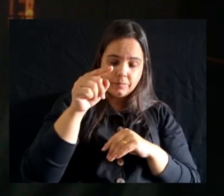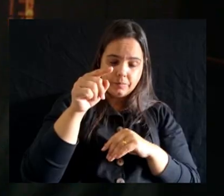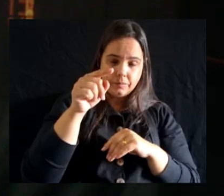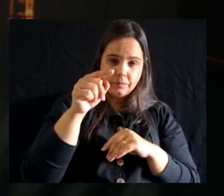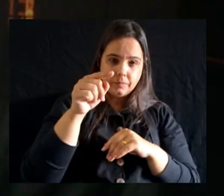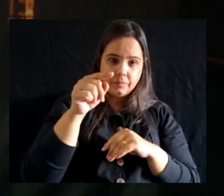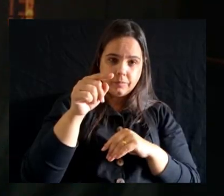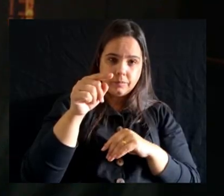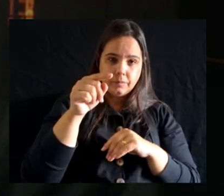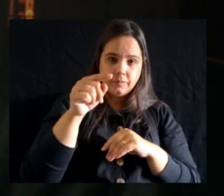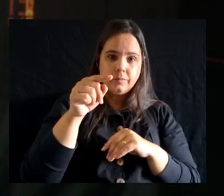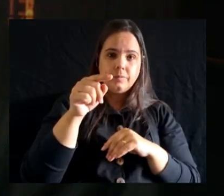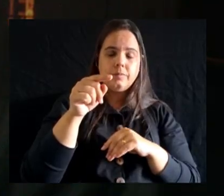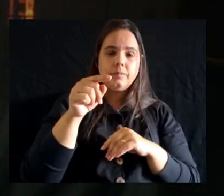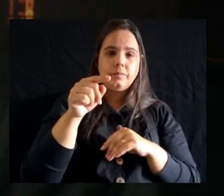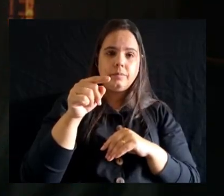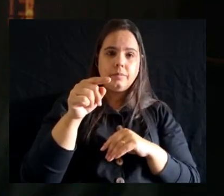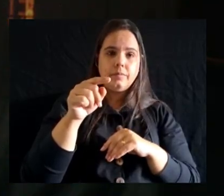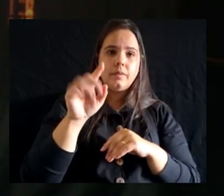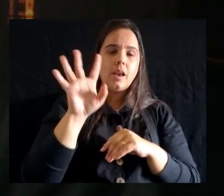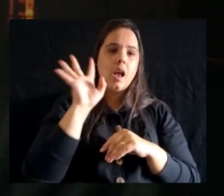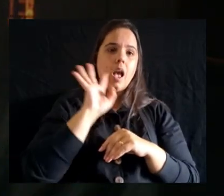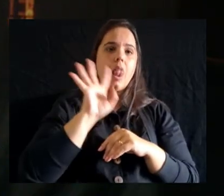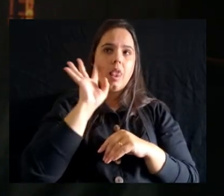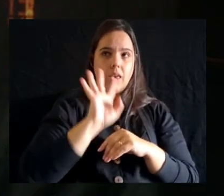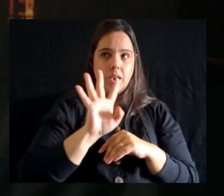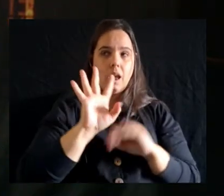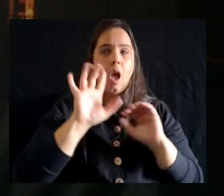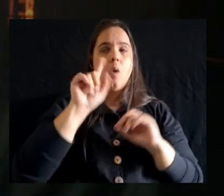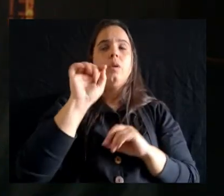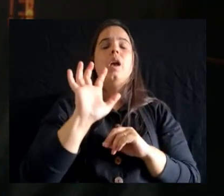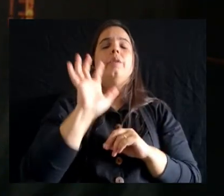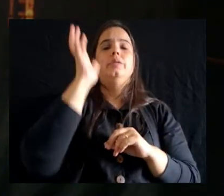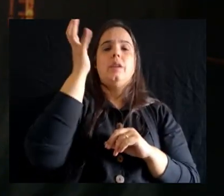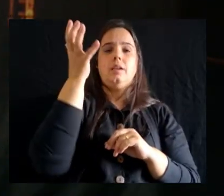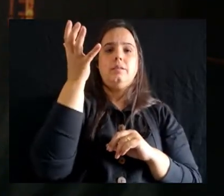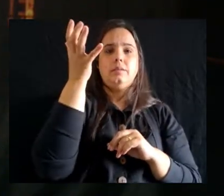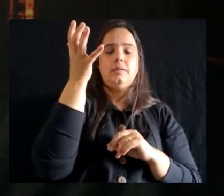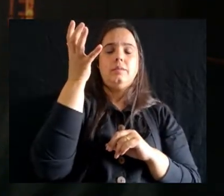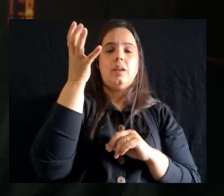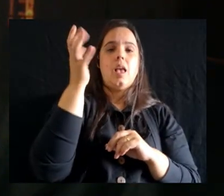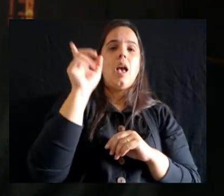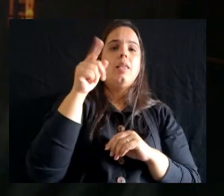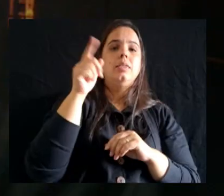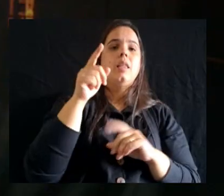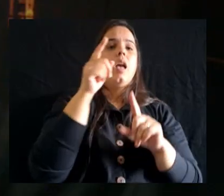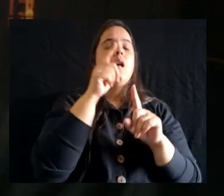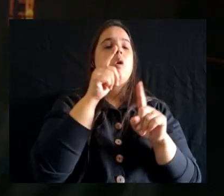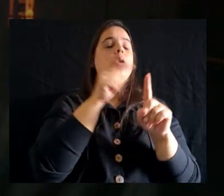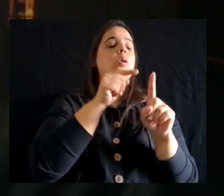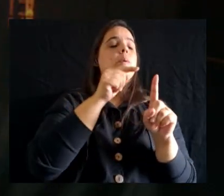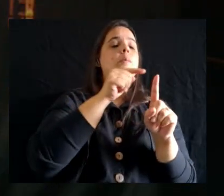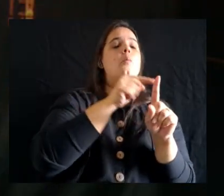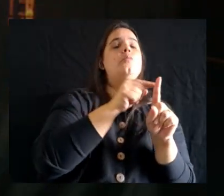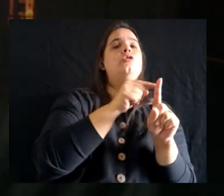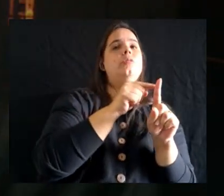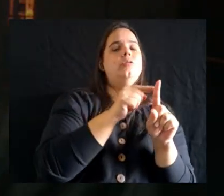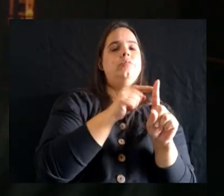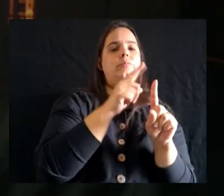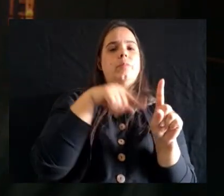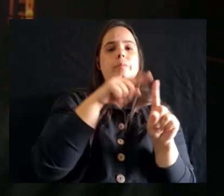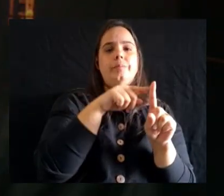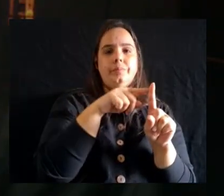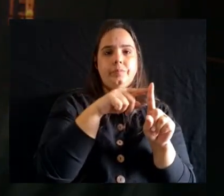360, amanhã, a partir das 8 da manhã, ao vivo, em mais uma edição do nosso Estúdio Câmara. E para finalizar, quero deixar para você aquele convite, porque a Câmara de